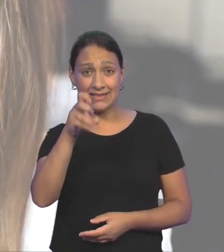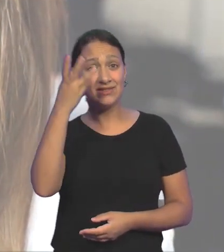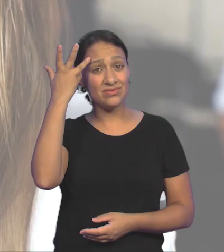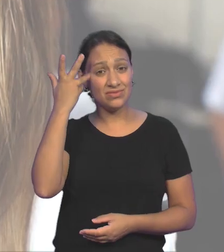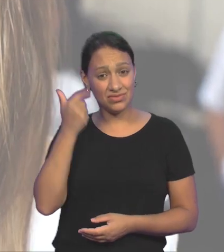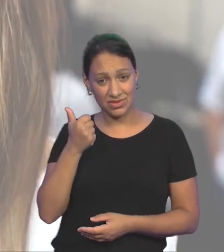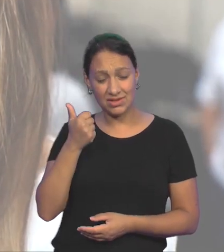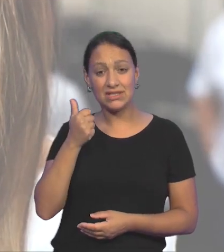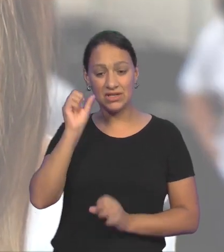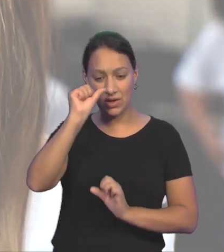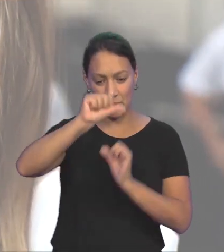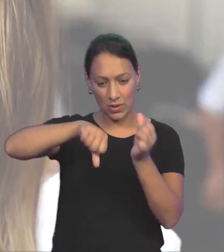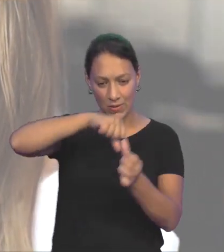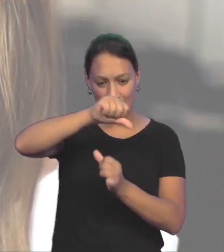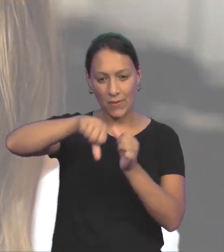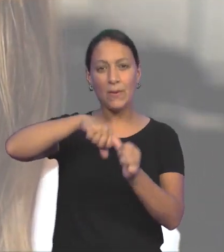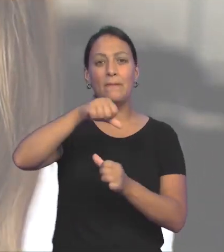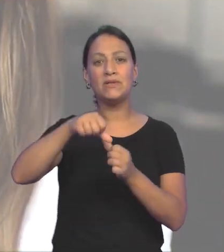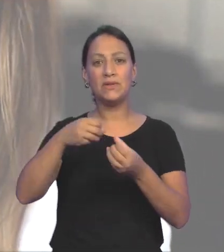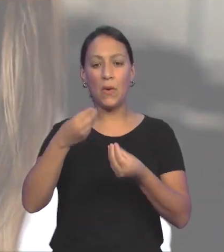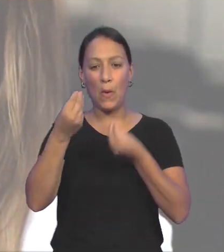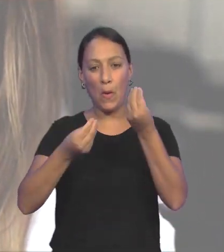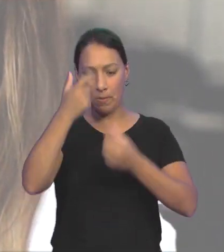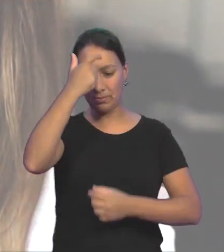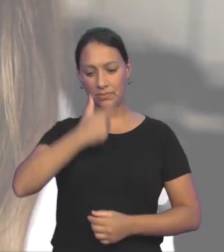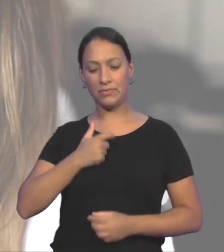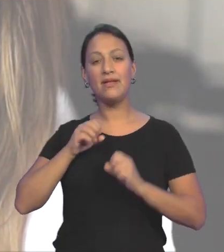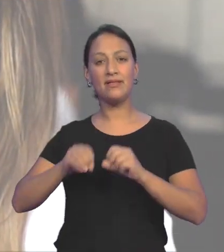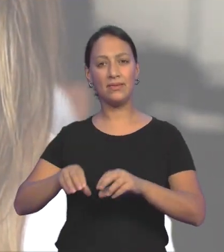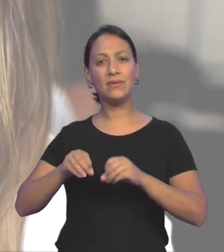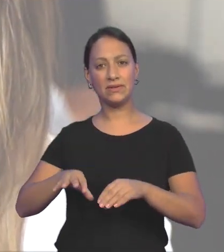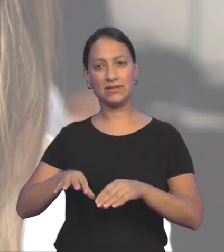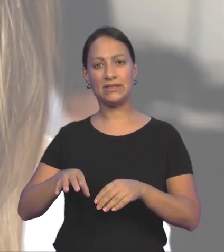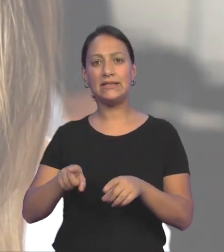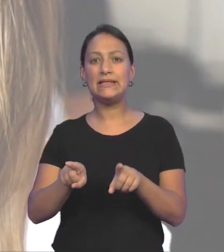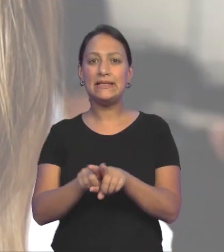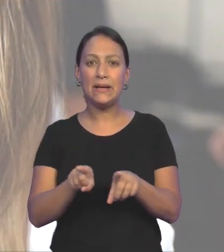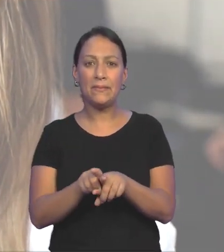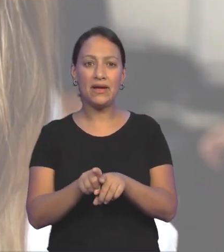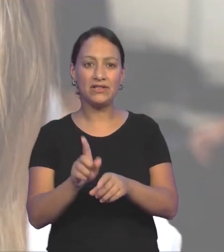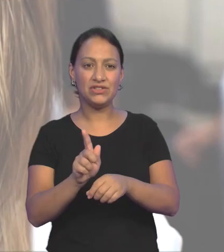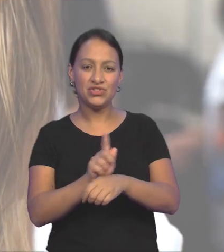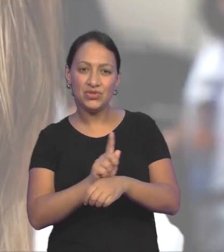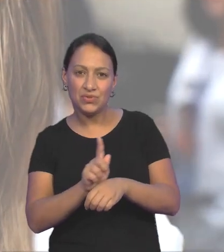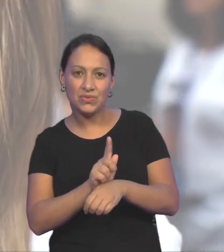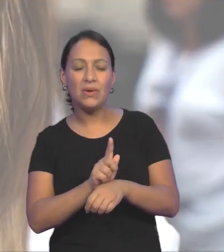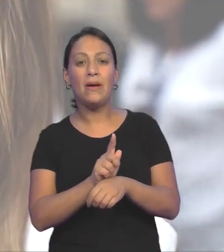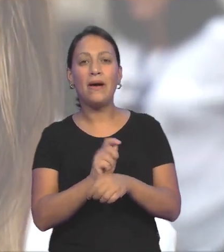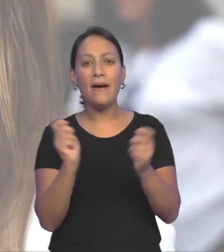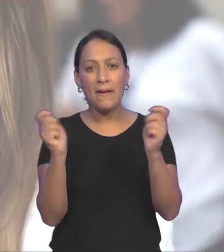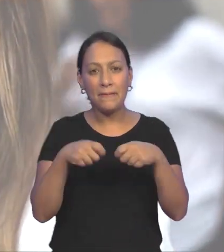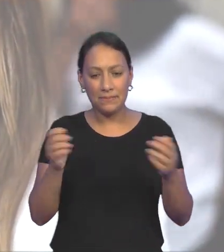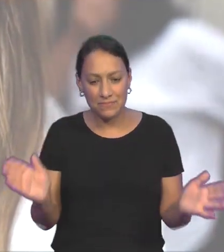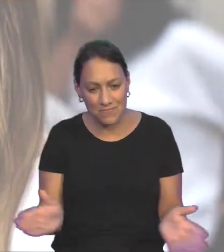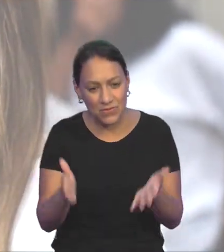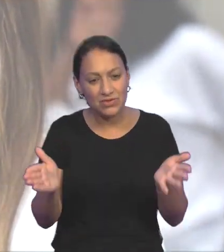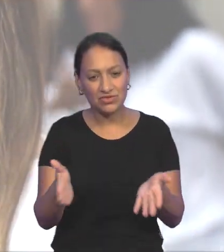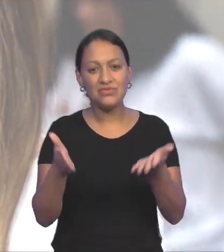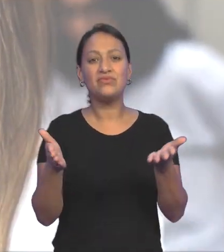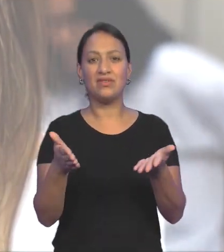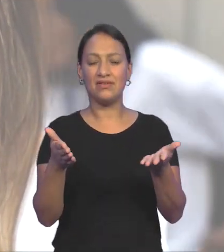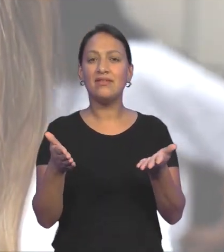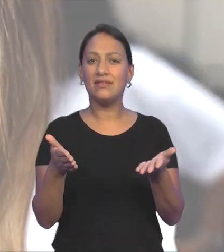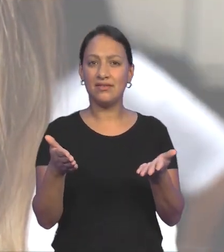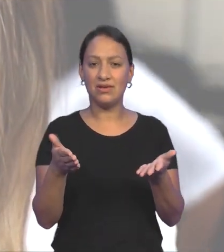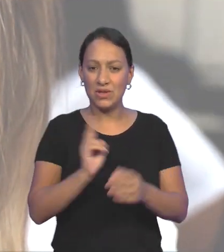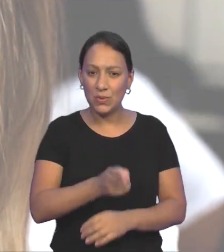foram 15 dias de transformação enquanto educadora e enquanto gestora, agora poder motivar e